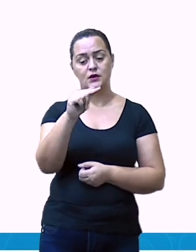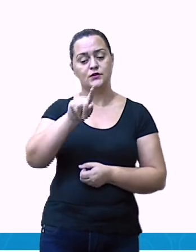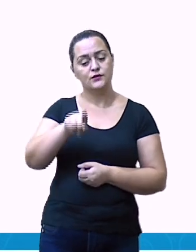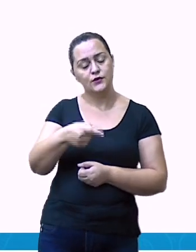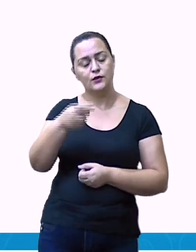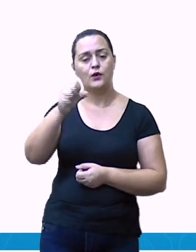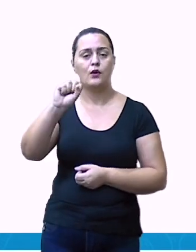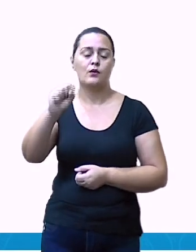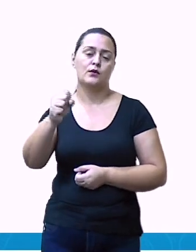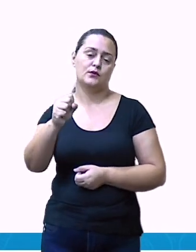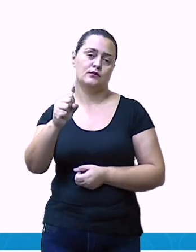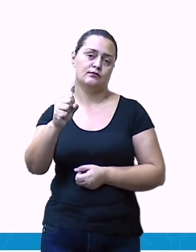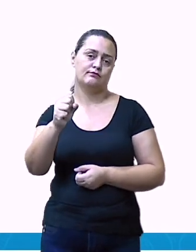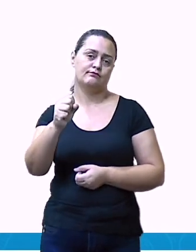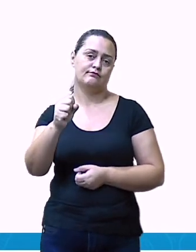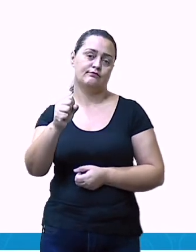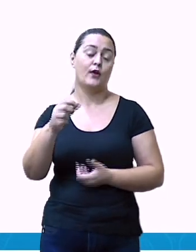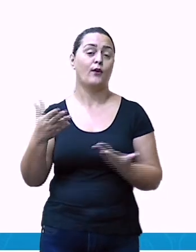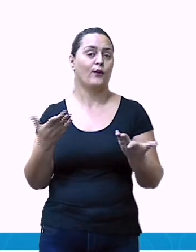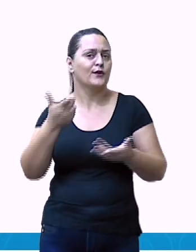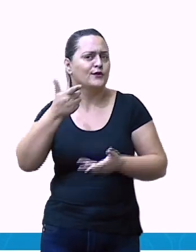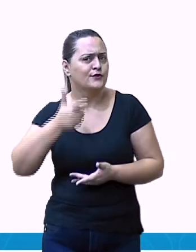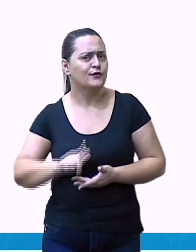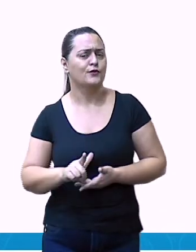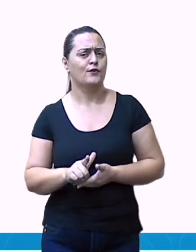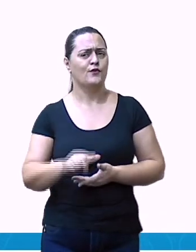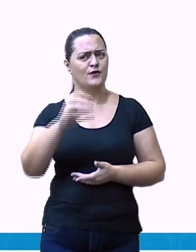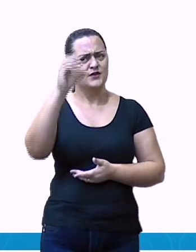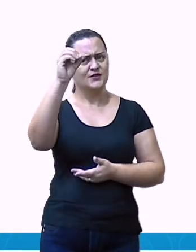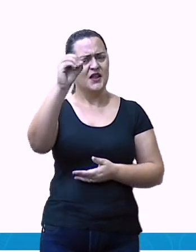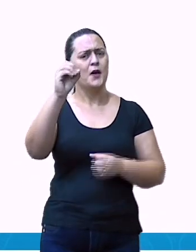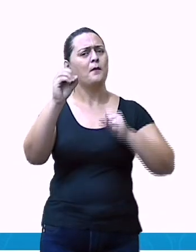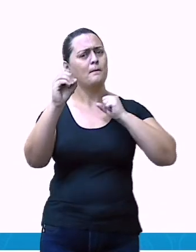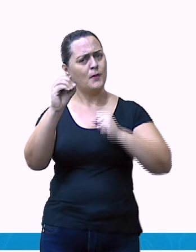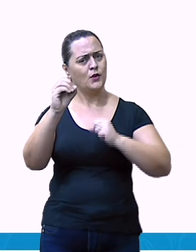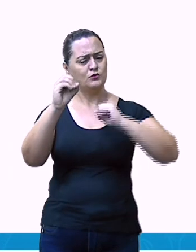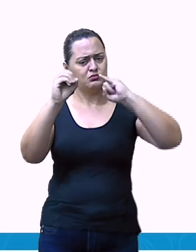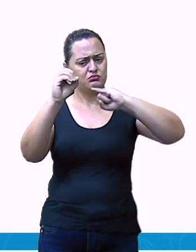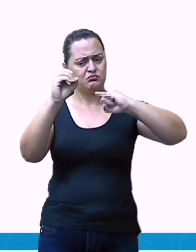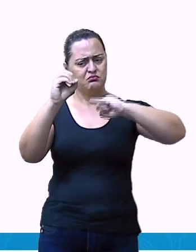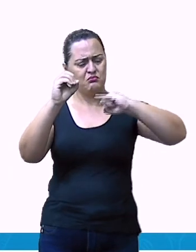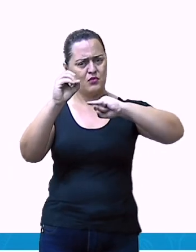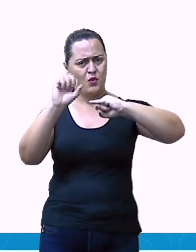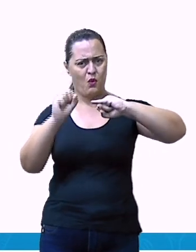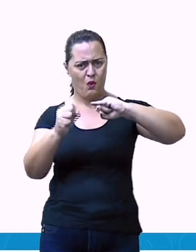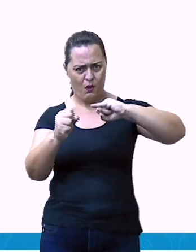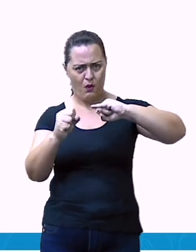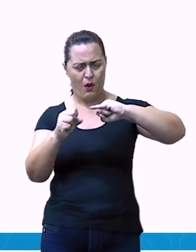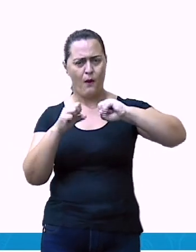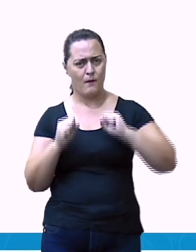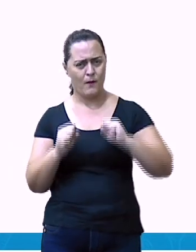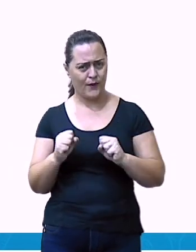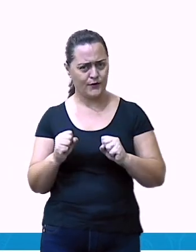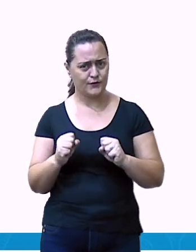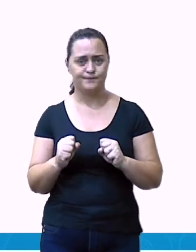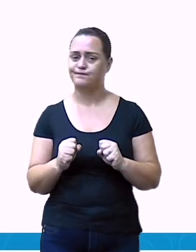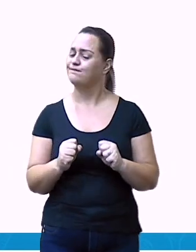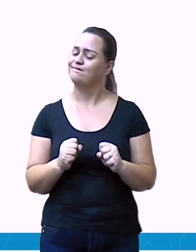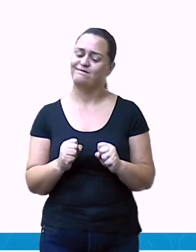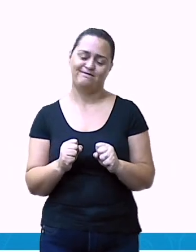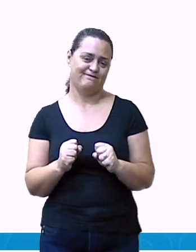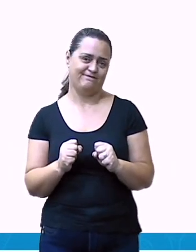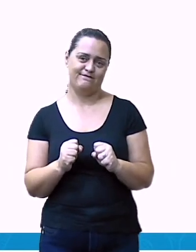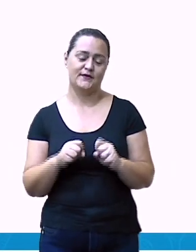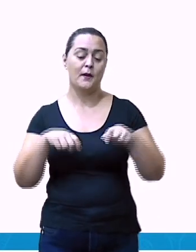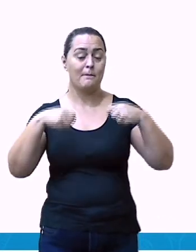0, vamos pegar emprestado, que vai passar para o primeiro 0, que vai passar para o próximo. Tá vendo? Passou daqui